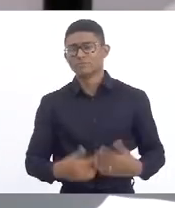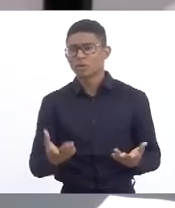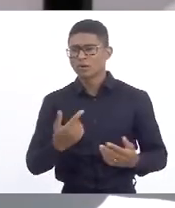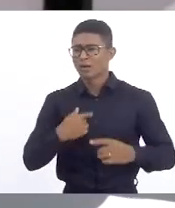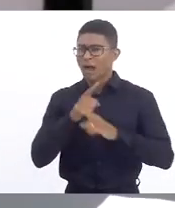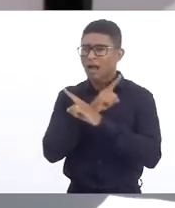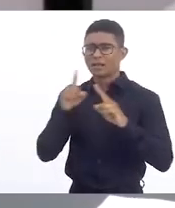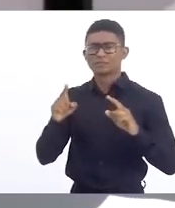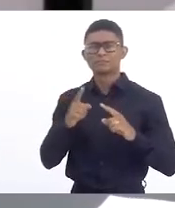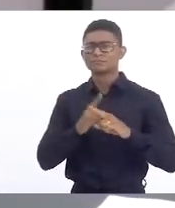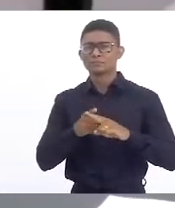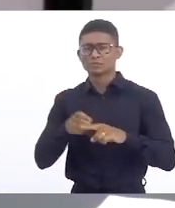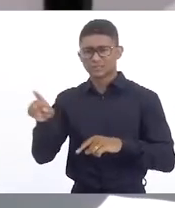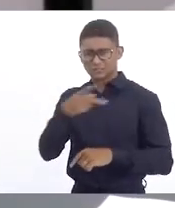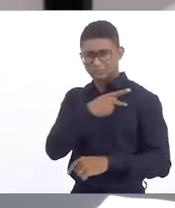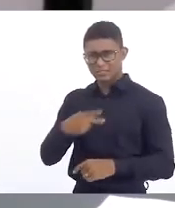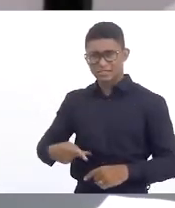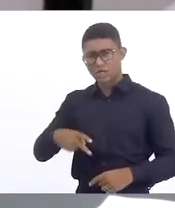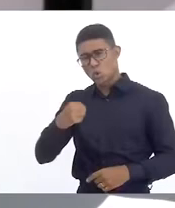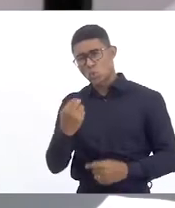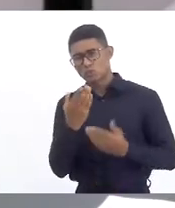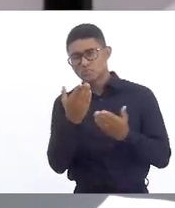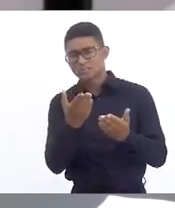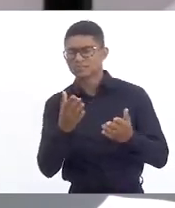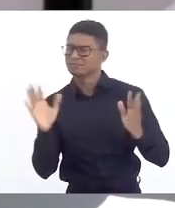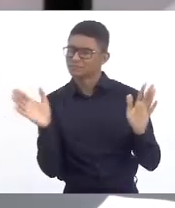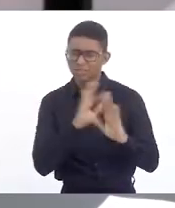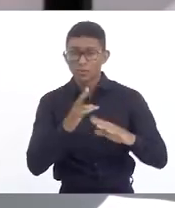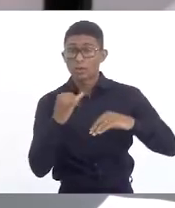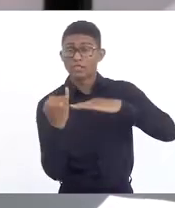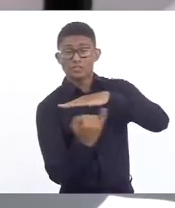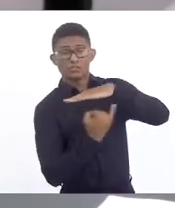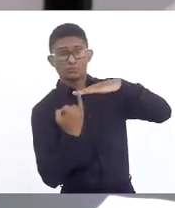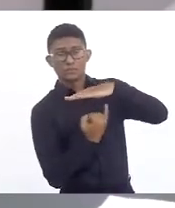nem à senhora. A crítica é institucional. E quem